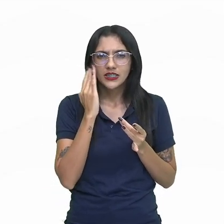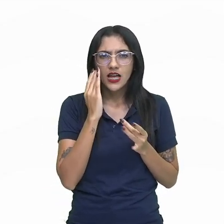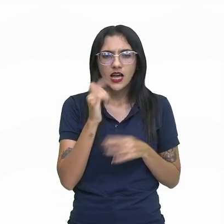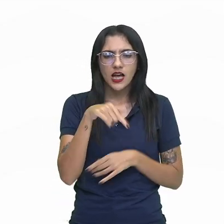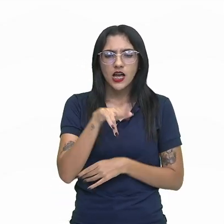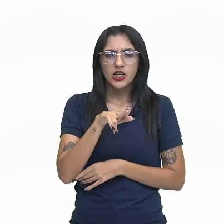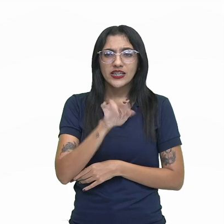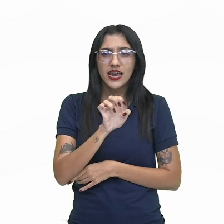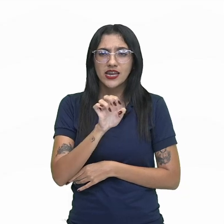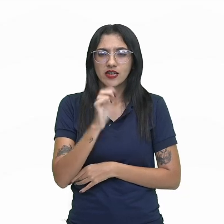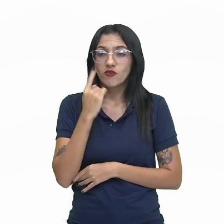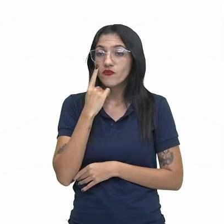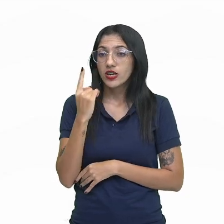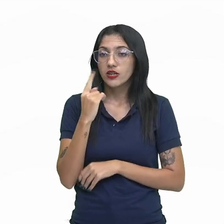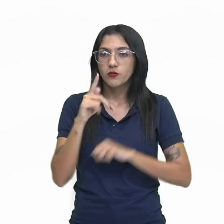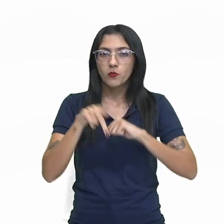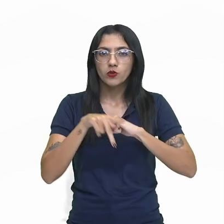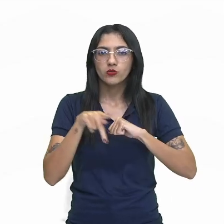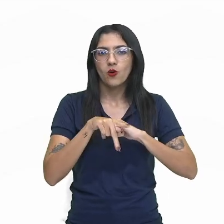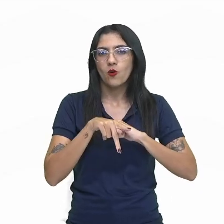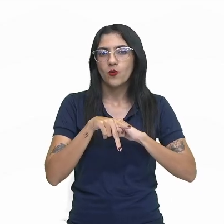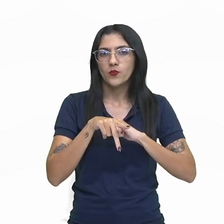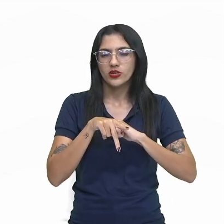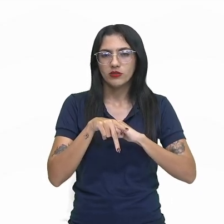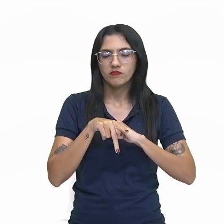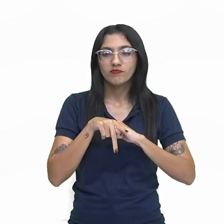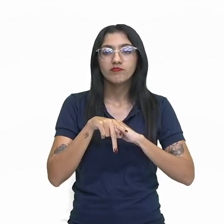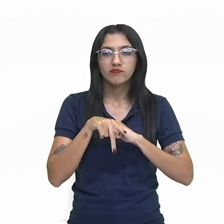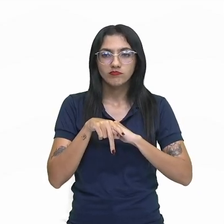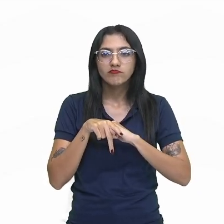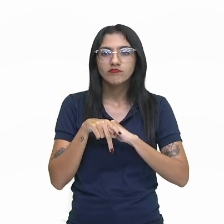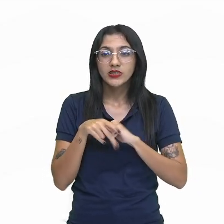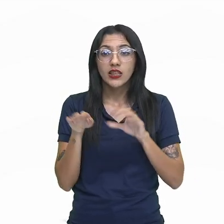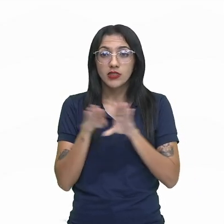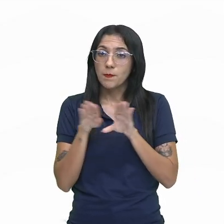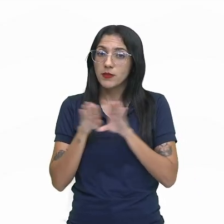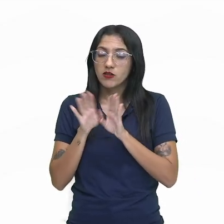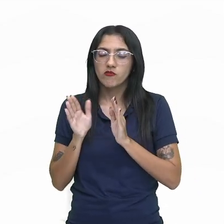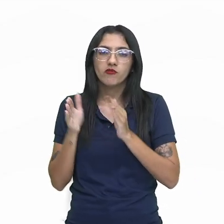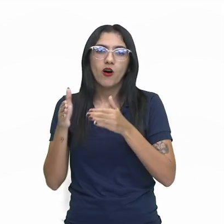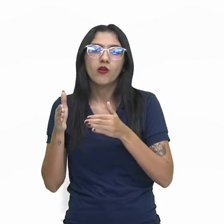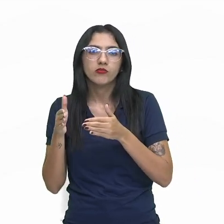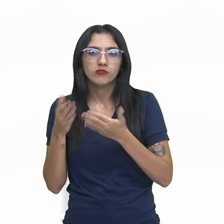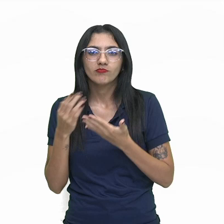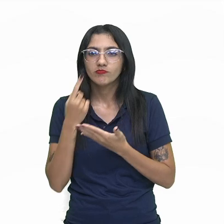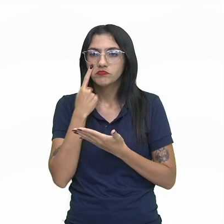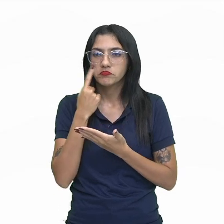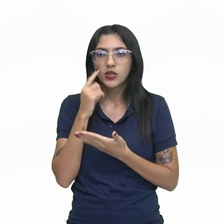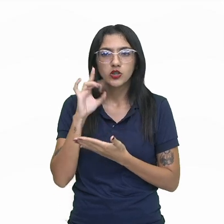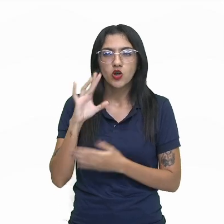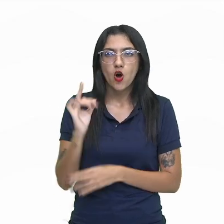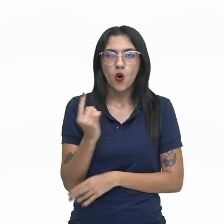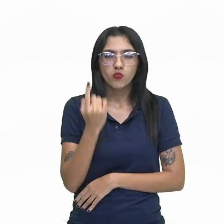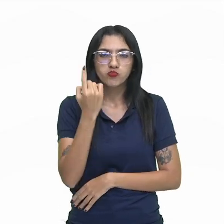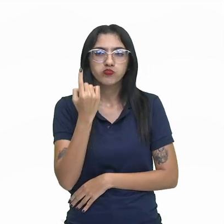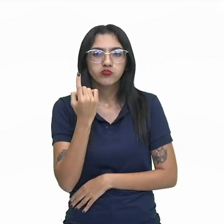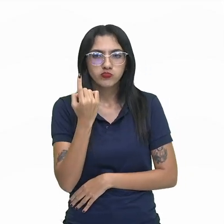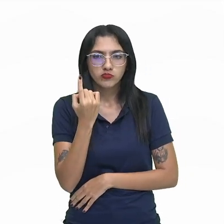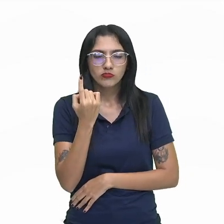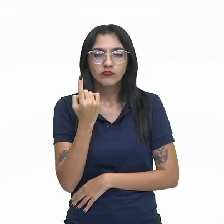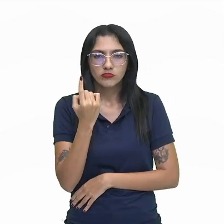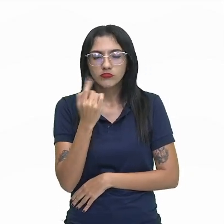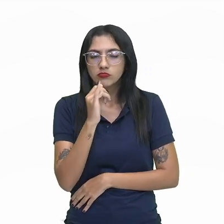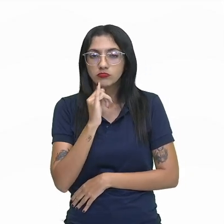nasce torto. Olha aí, nós estamos falando de restritiva. Por quê? Porque estamos falando só do que